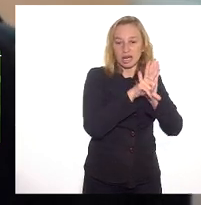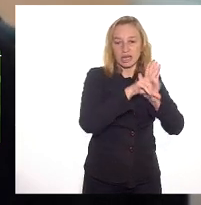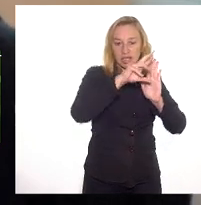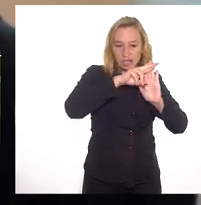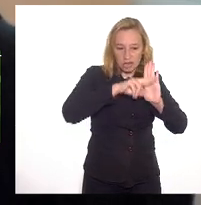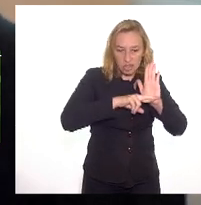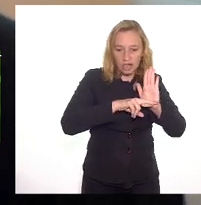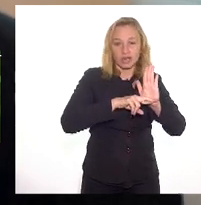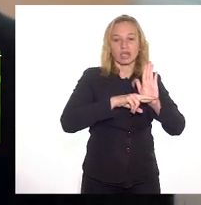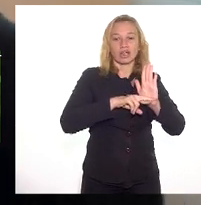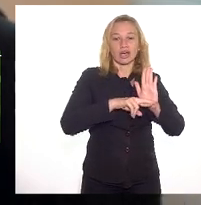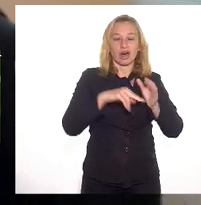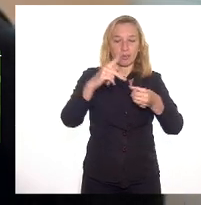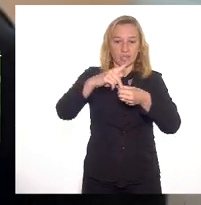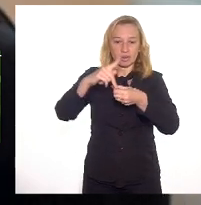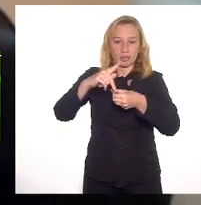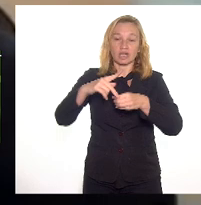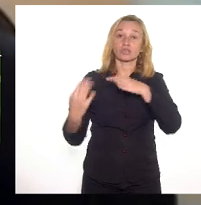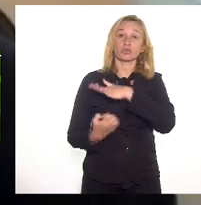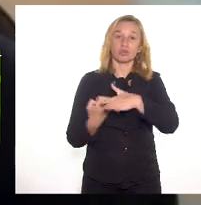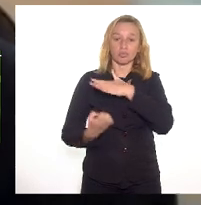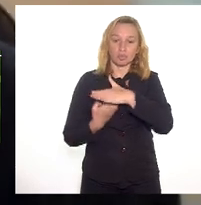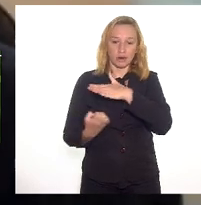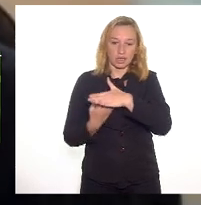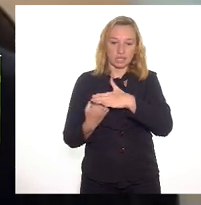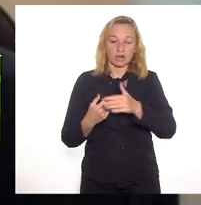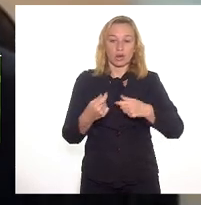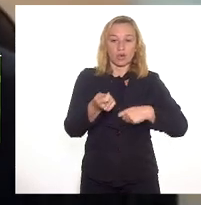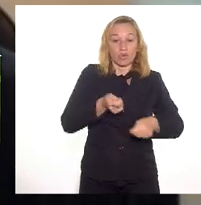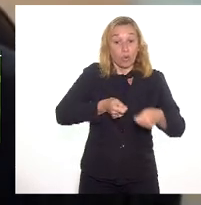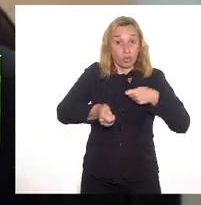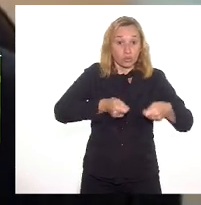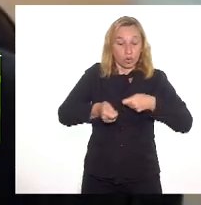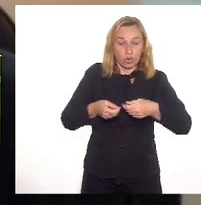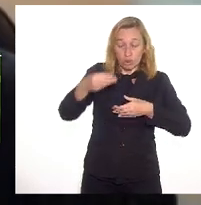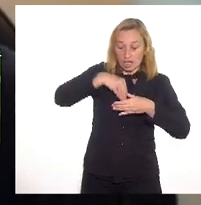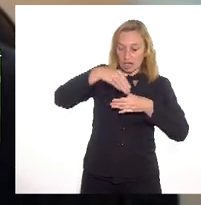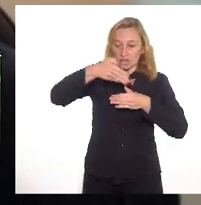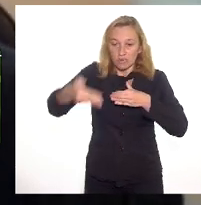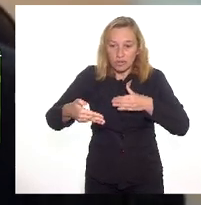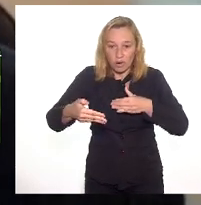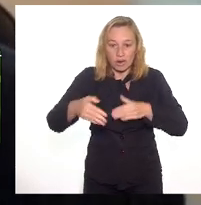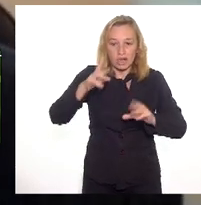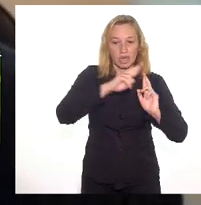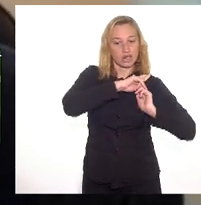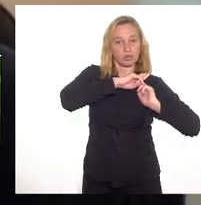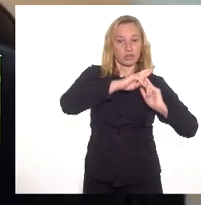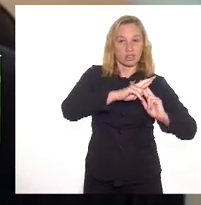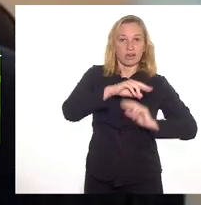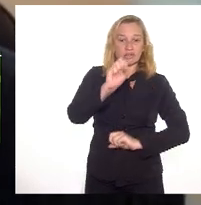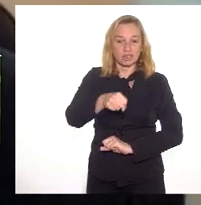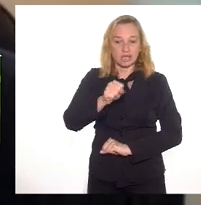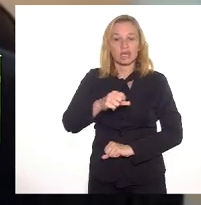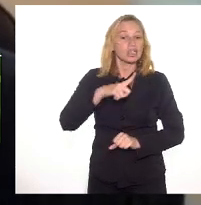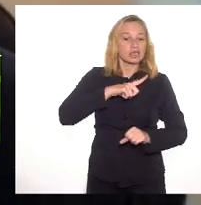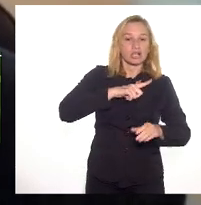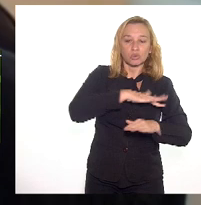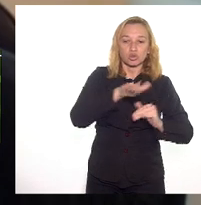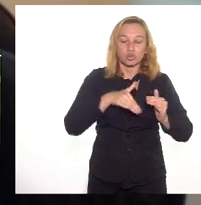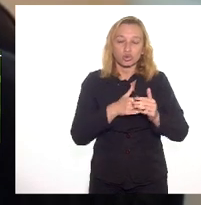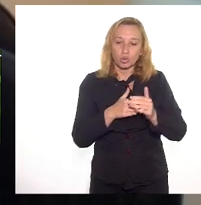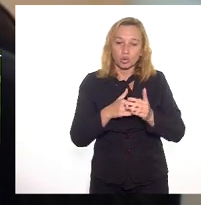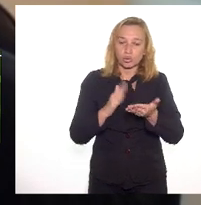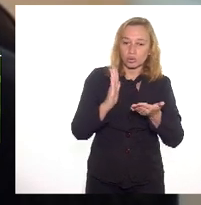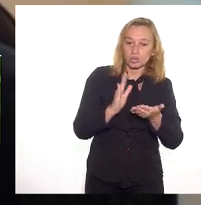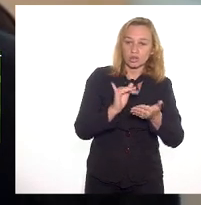vigentes. A Petrobras é uma empresa com um controle interno e externo muito reforçado. Nós temos todos os